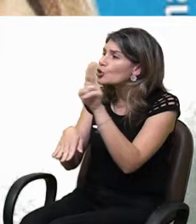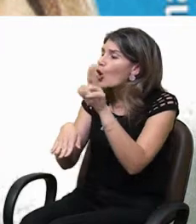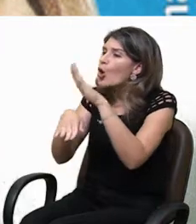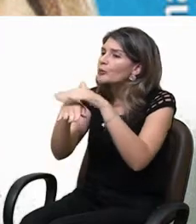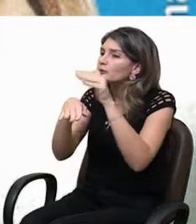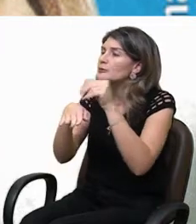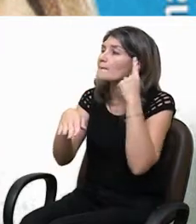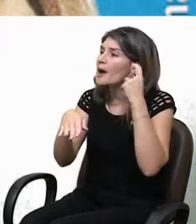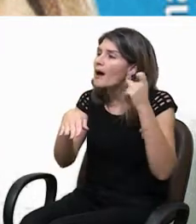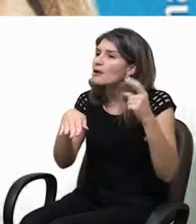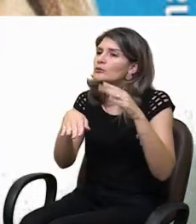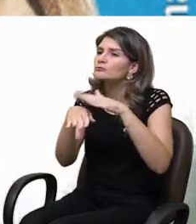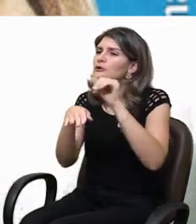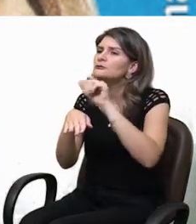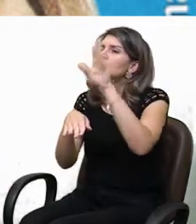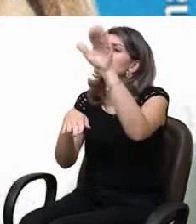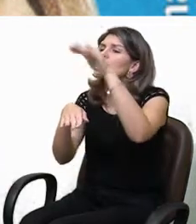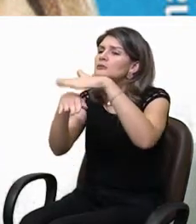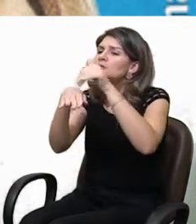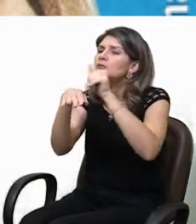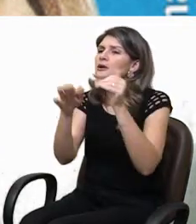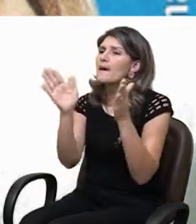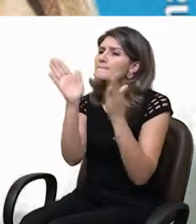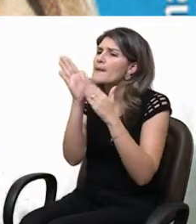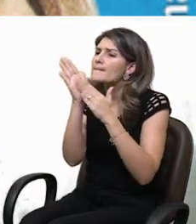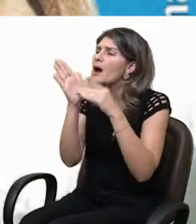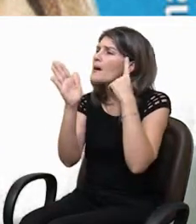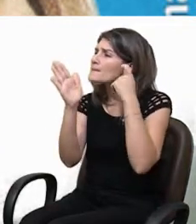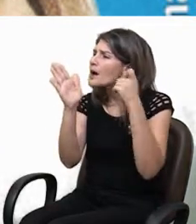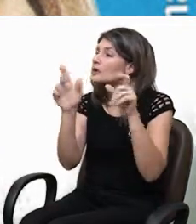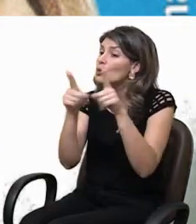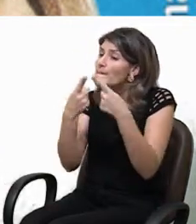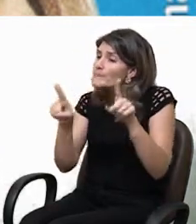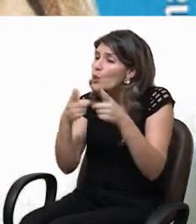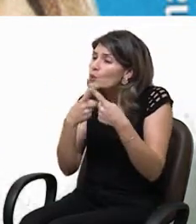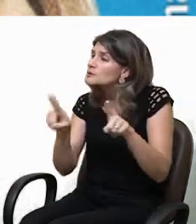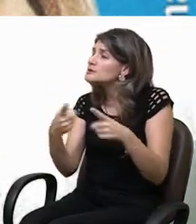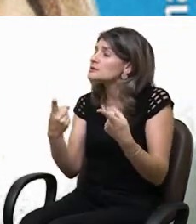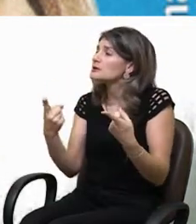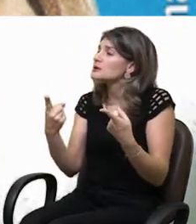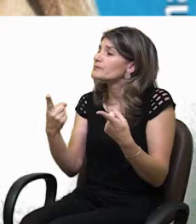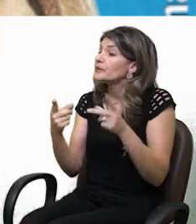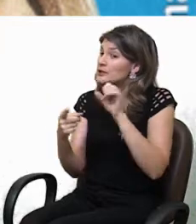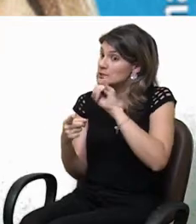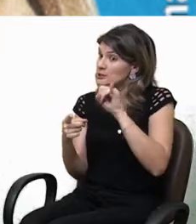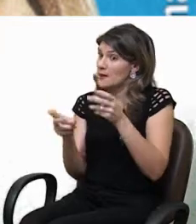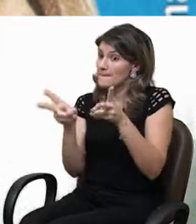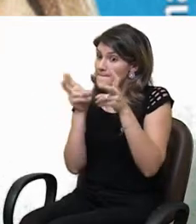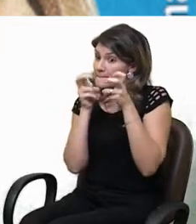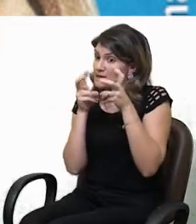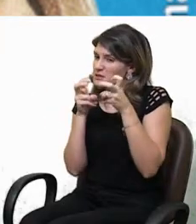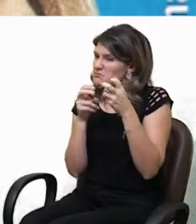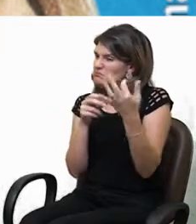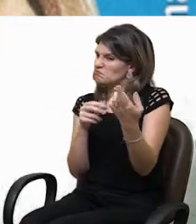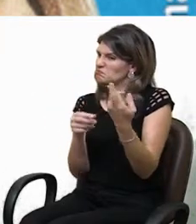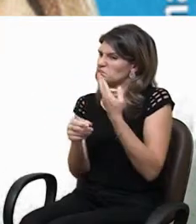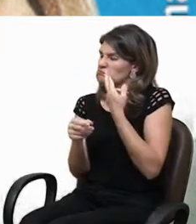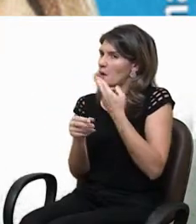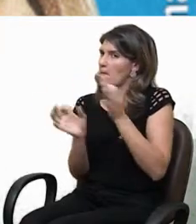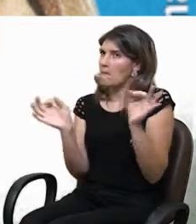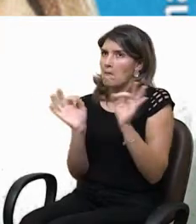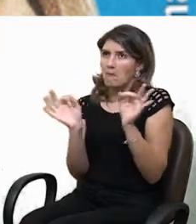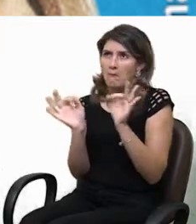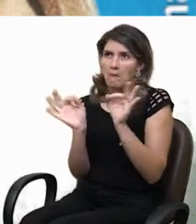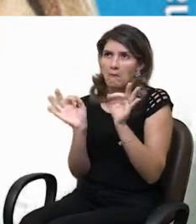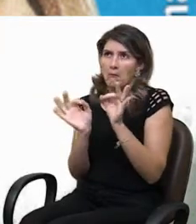estimular por meio sonoro, né, palma, som, música. Se perceber que não tem